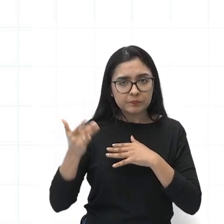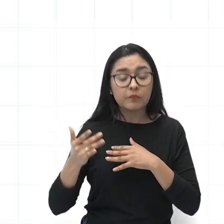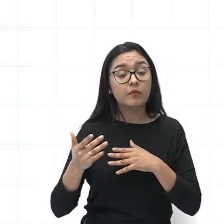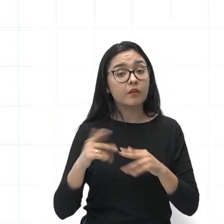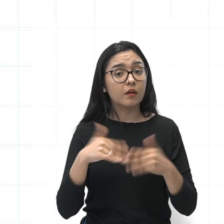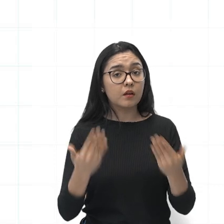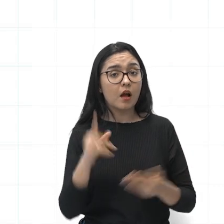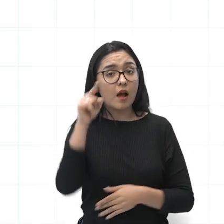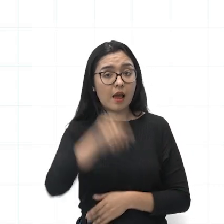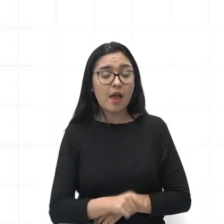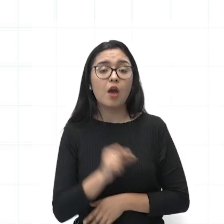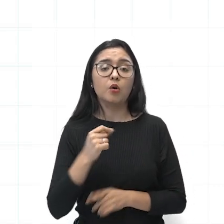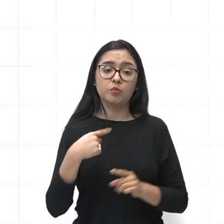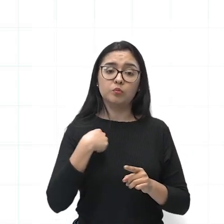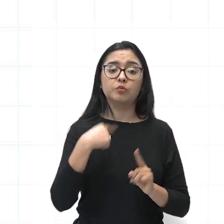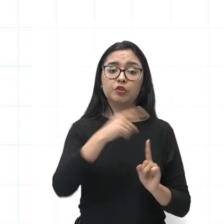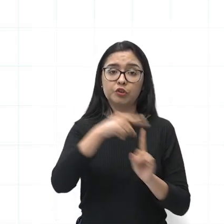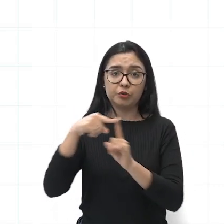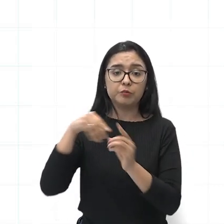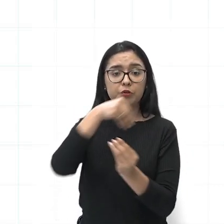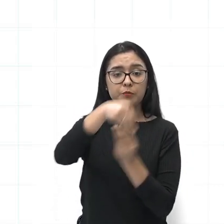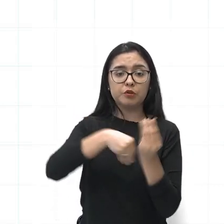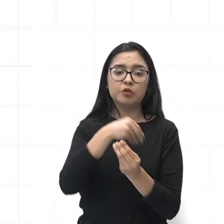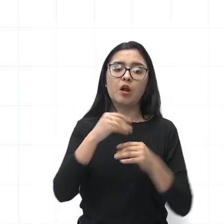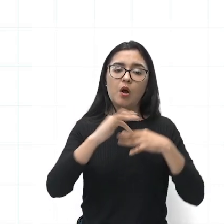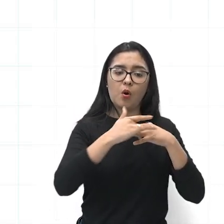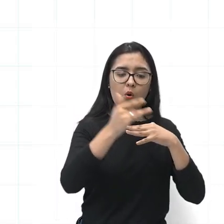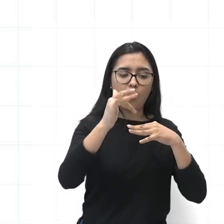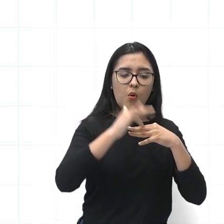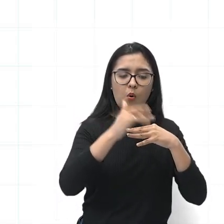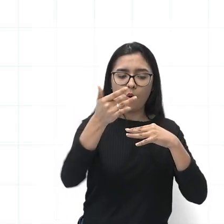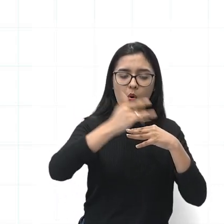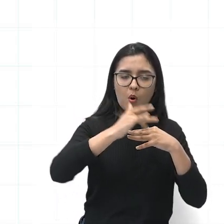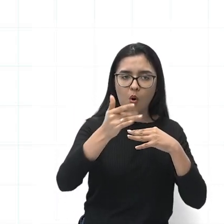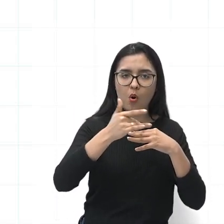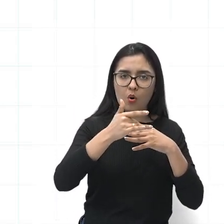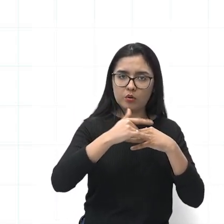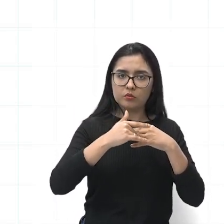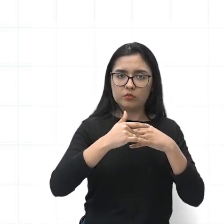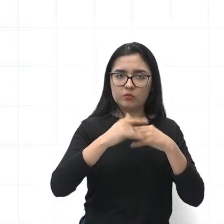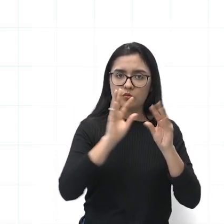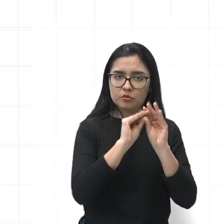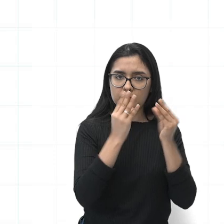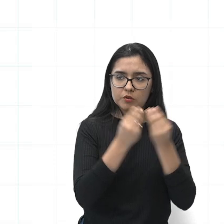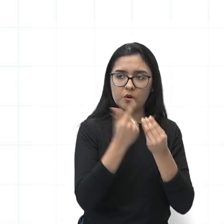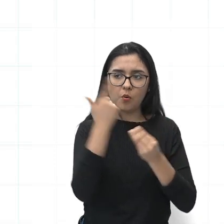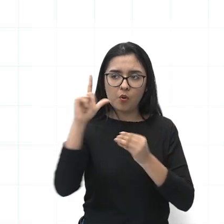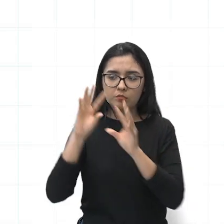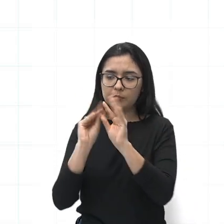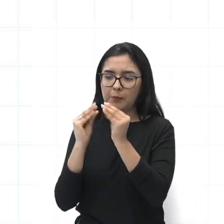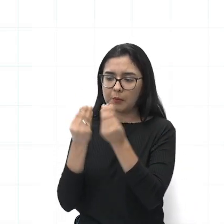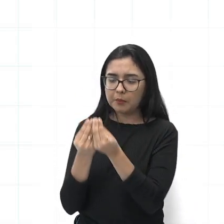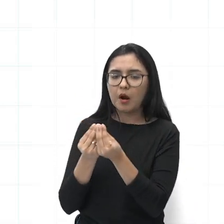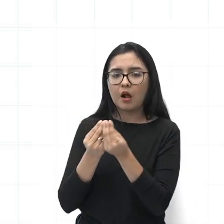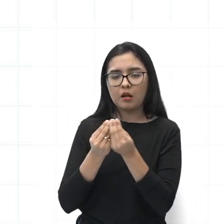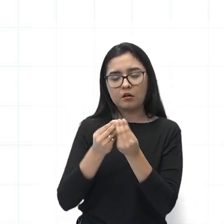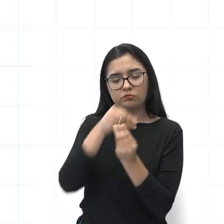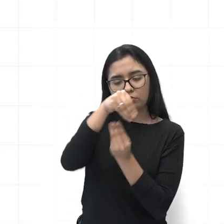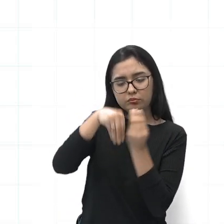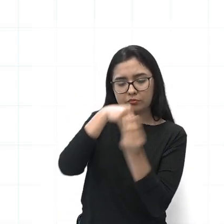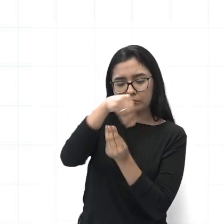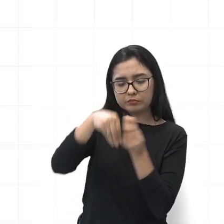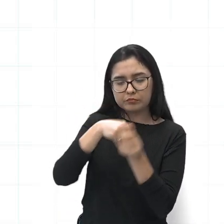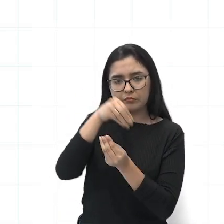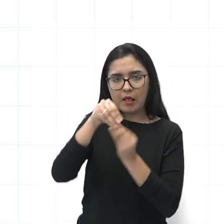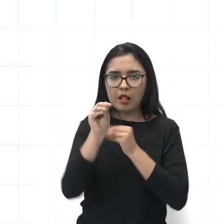aí uma mistura de ouro, né, com outro componente químico para que torne